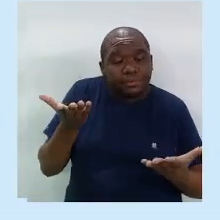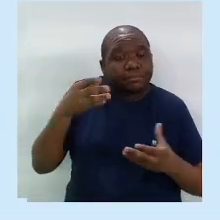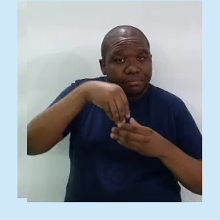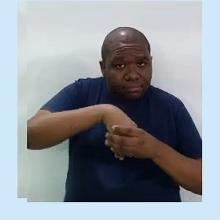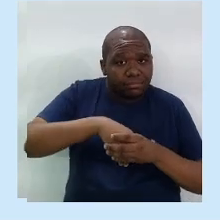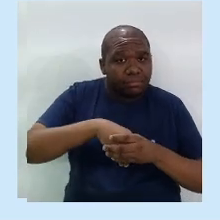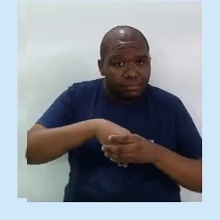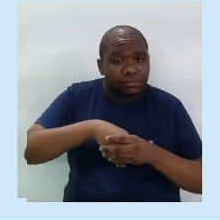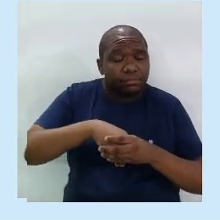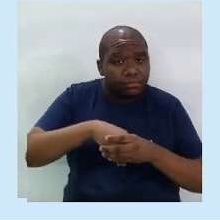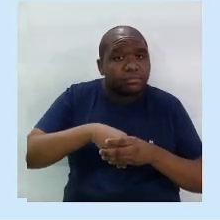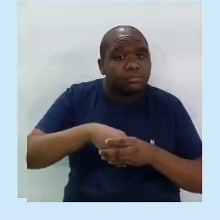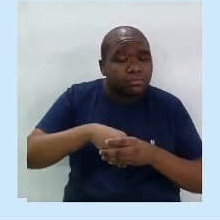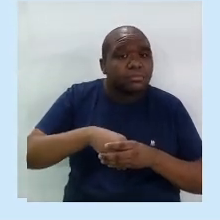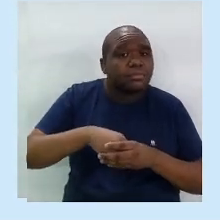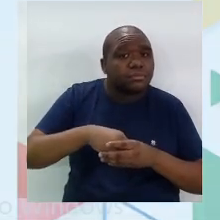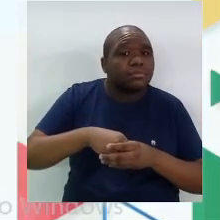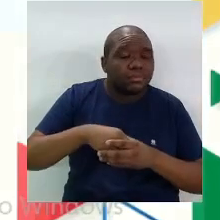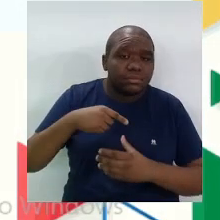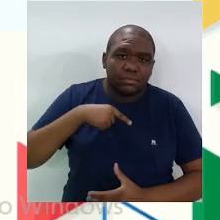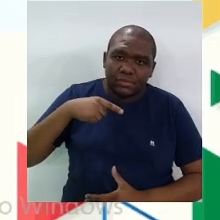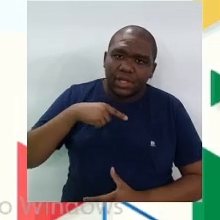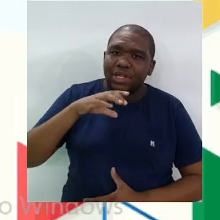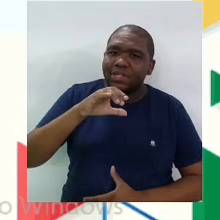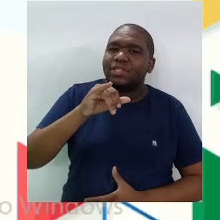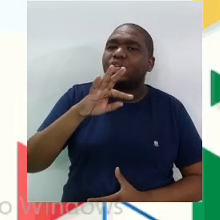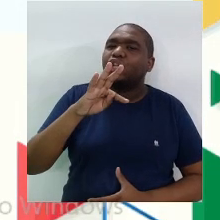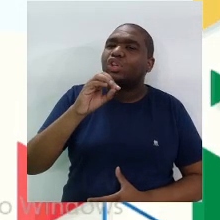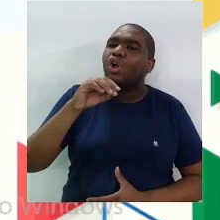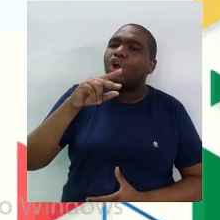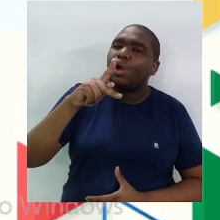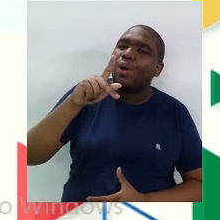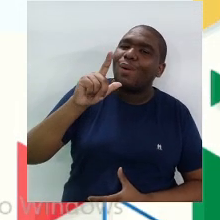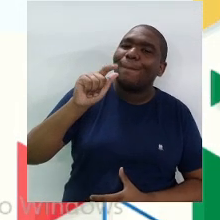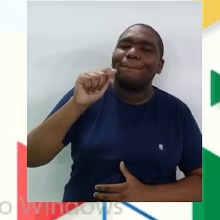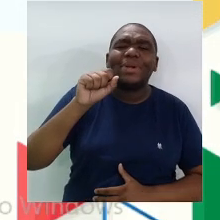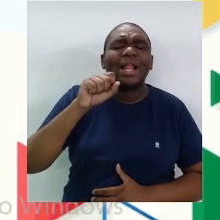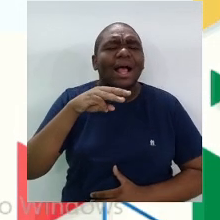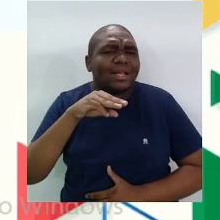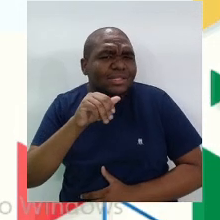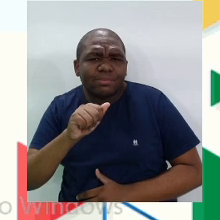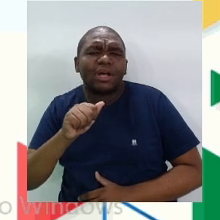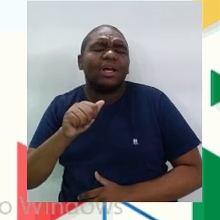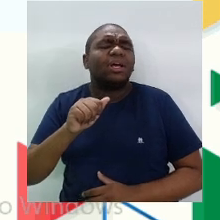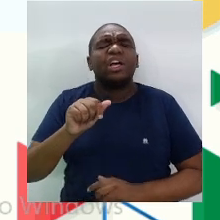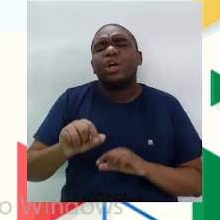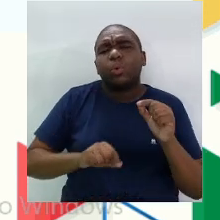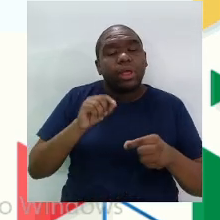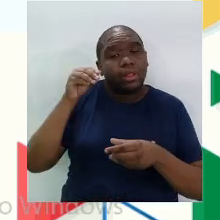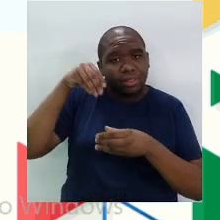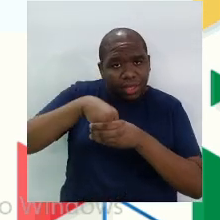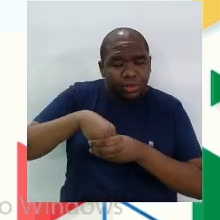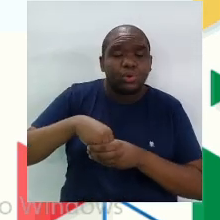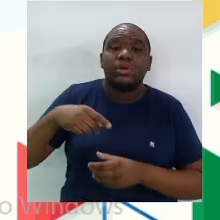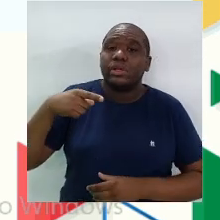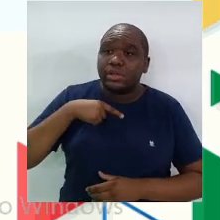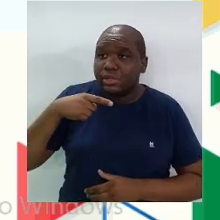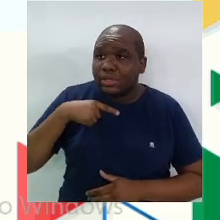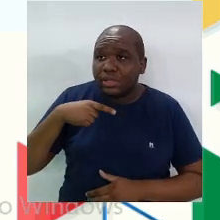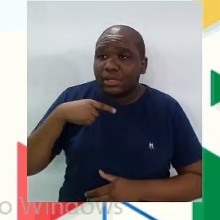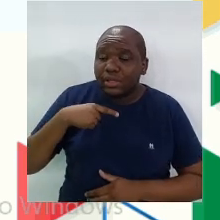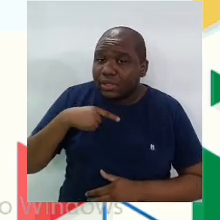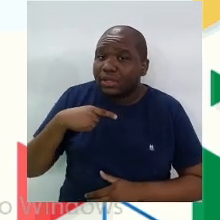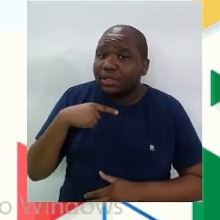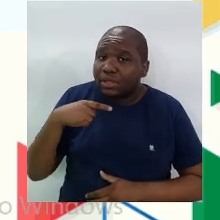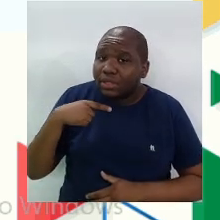gente tem o citoplasma. Então, quando a gente fala do citoplasma, ele vai ser composto aí por um